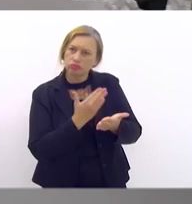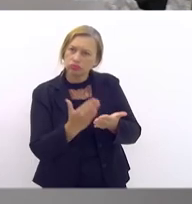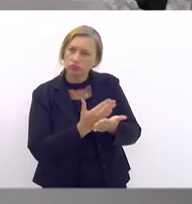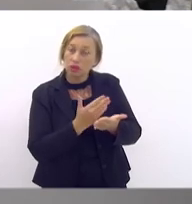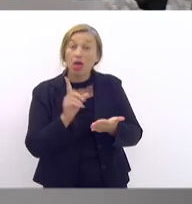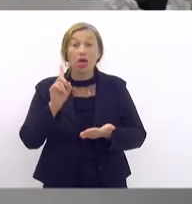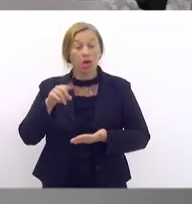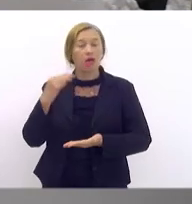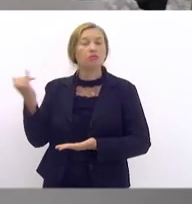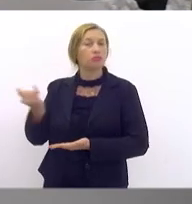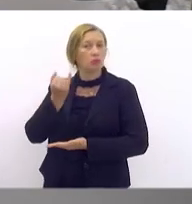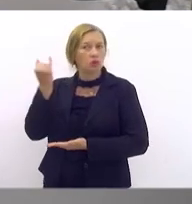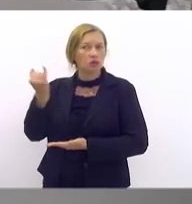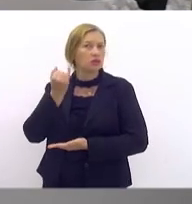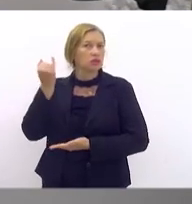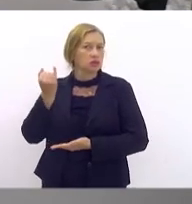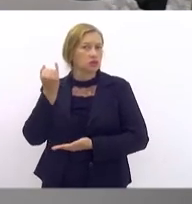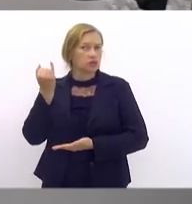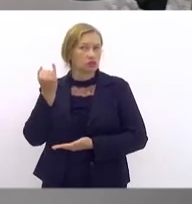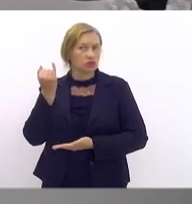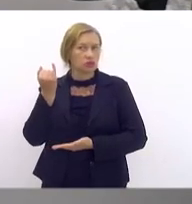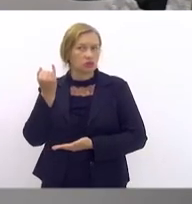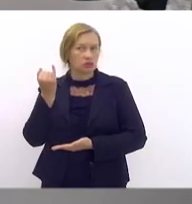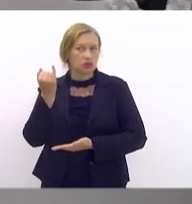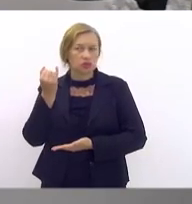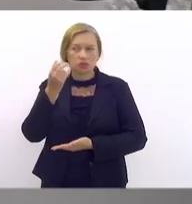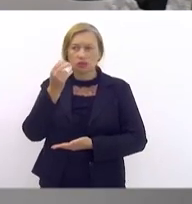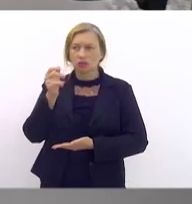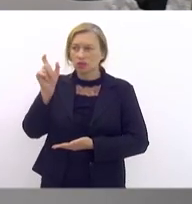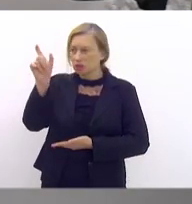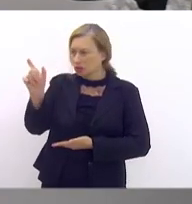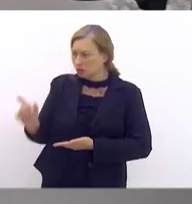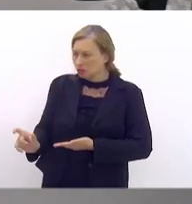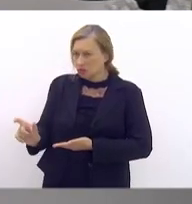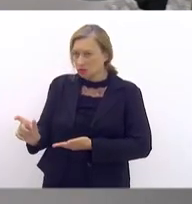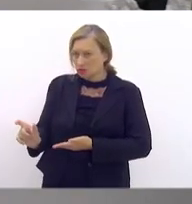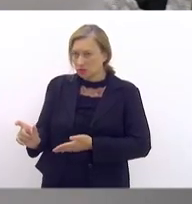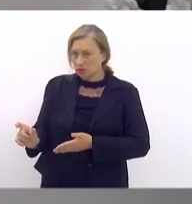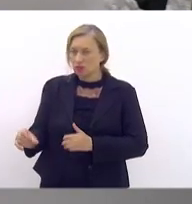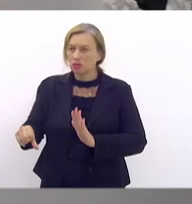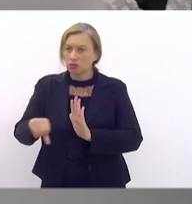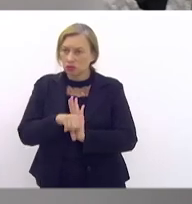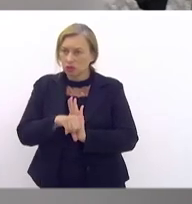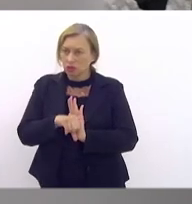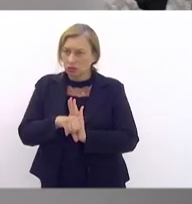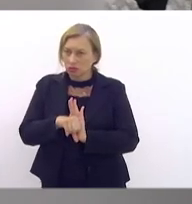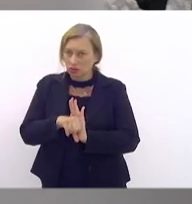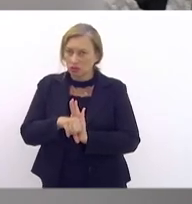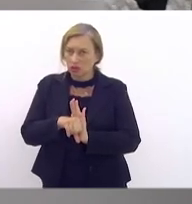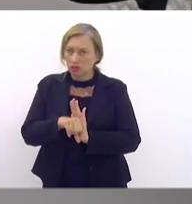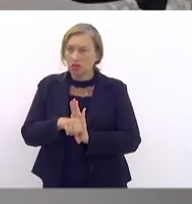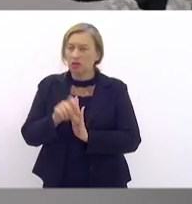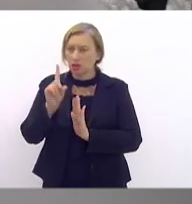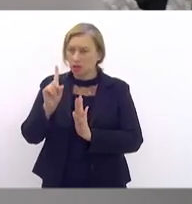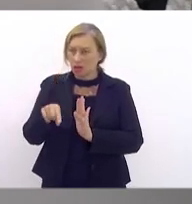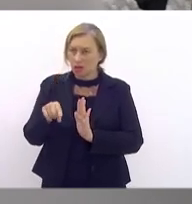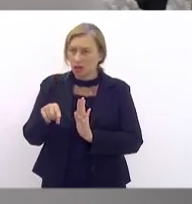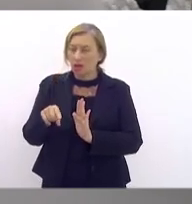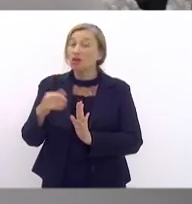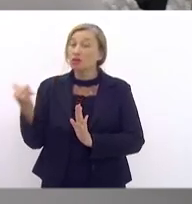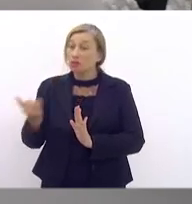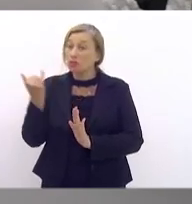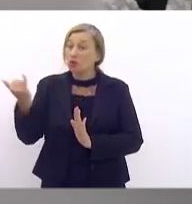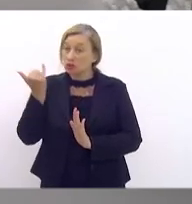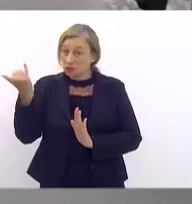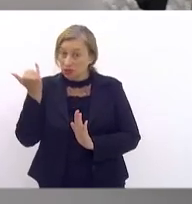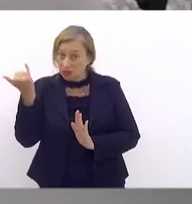é importante que os suspeitos para um reconhecimento fotográfico que é uma prova que é uma produção probatória importante